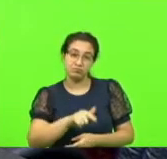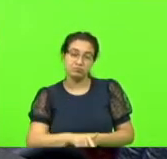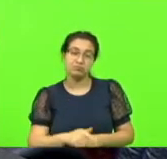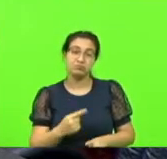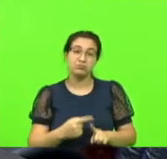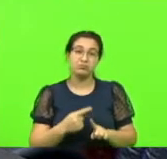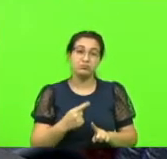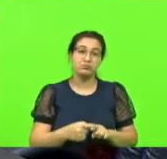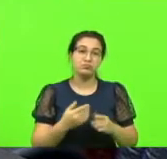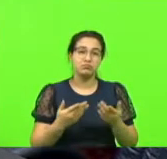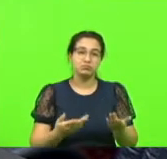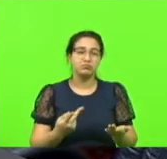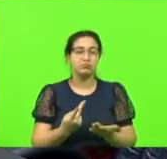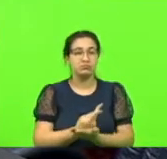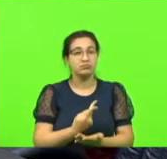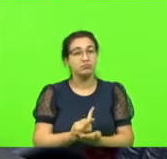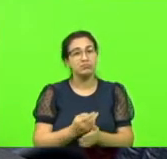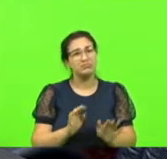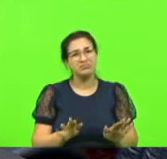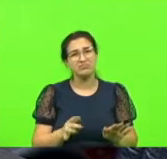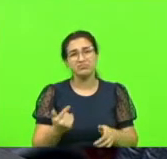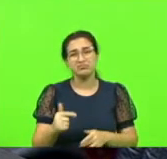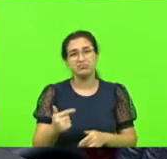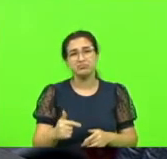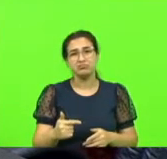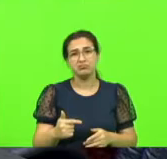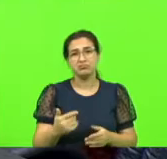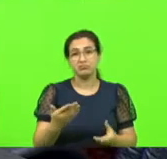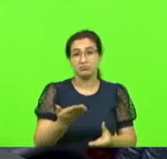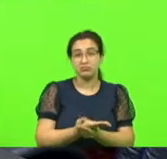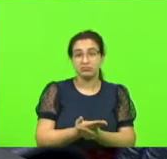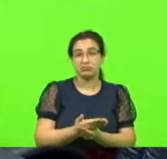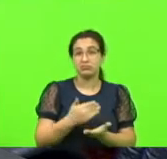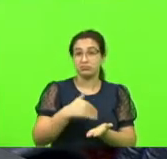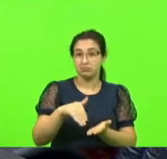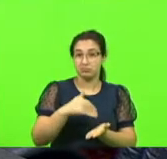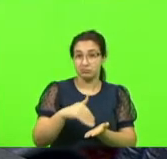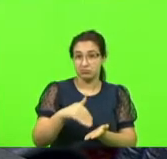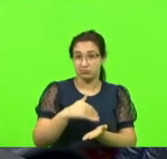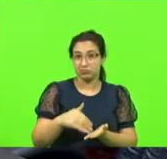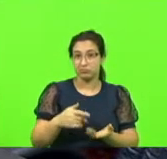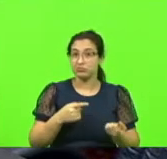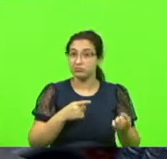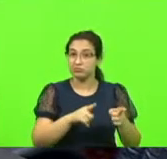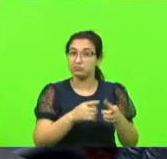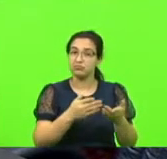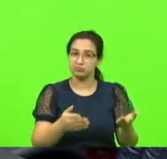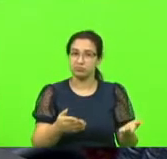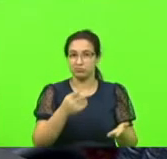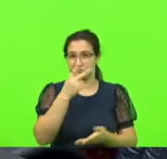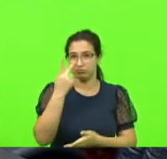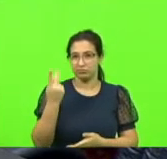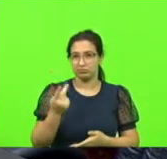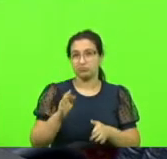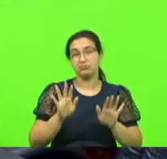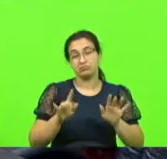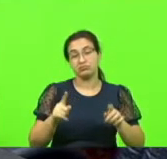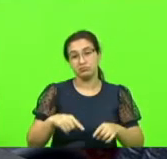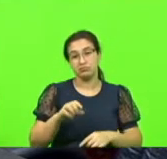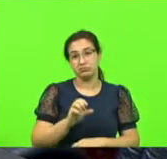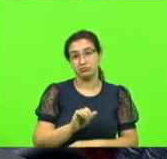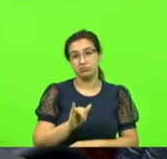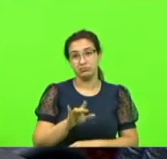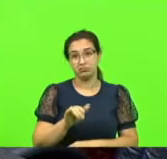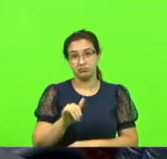contém erro. Não existe nenhum processo da secretaria contra essa pessoa. e sim da SIDASC. Portanto,